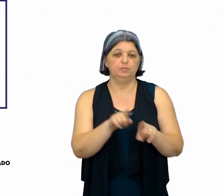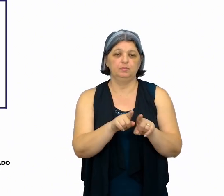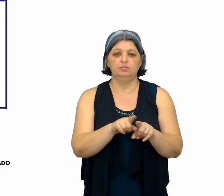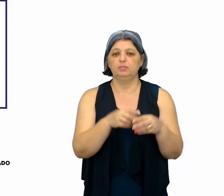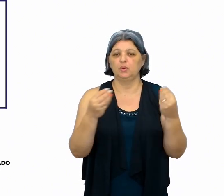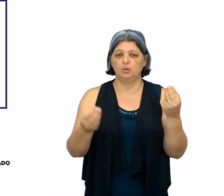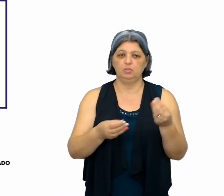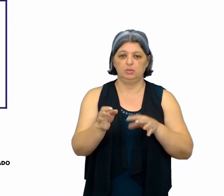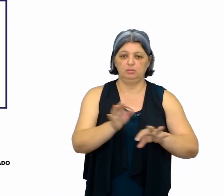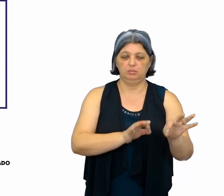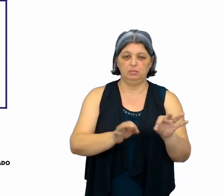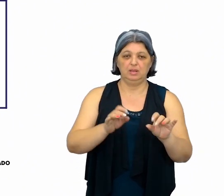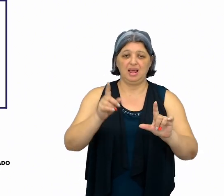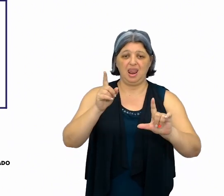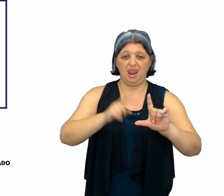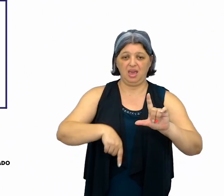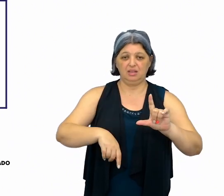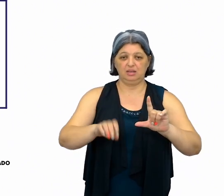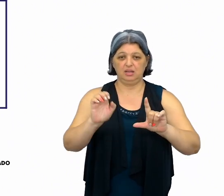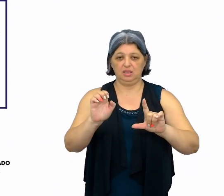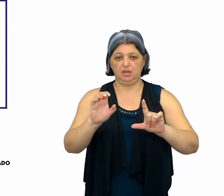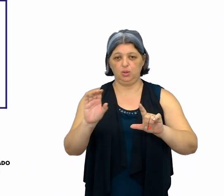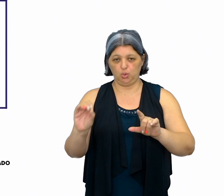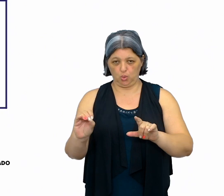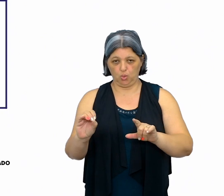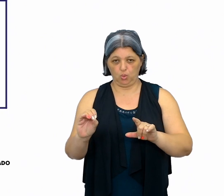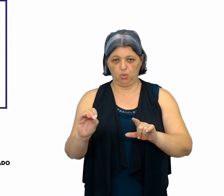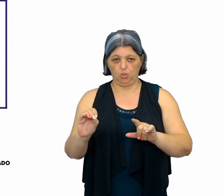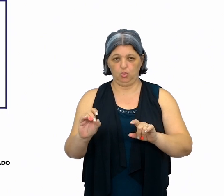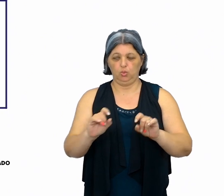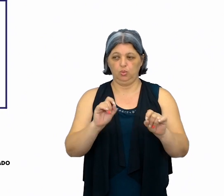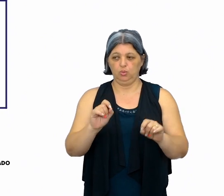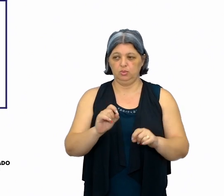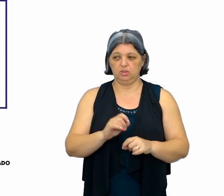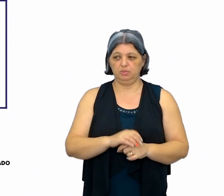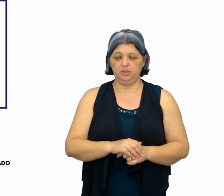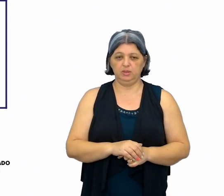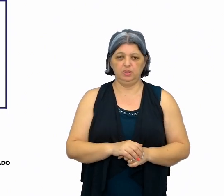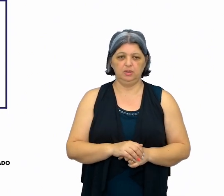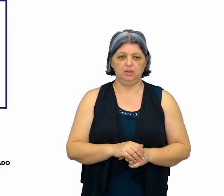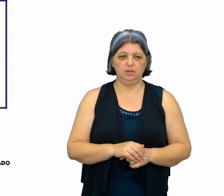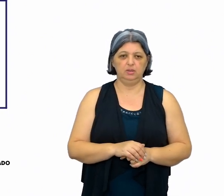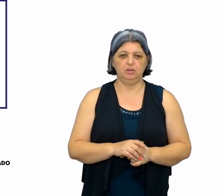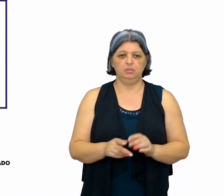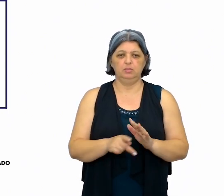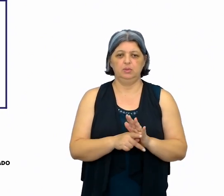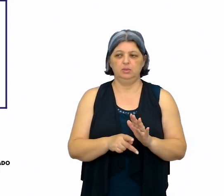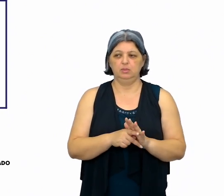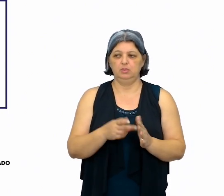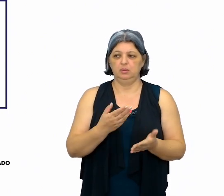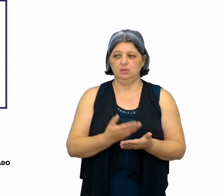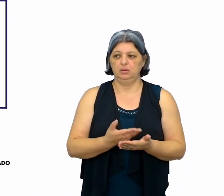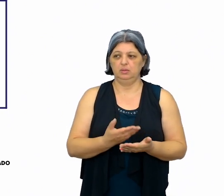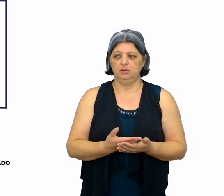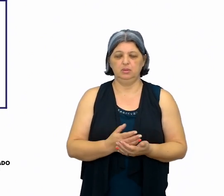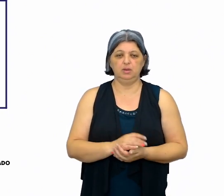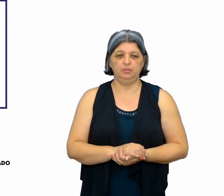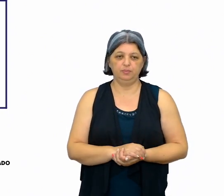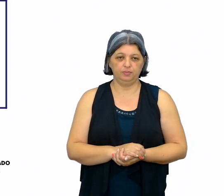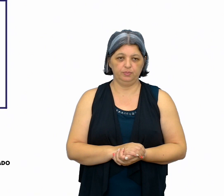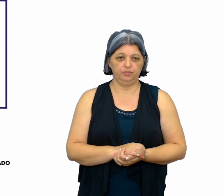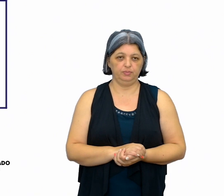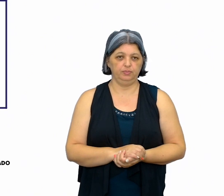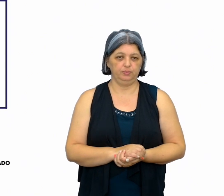colocam a letra E e O diante das sílabas átonas finais. Nesse momento, vocês